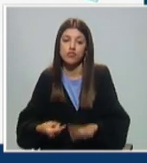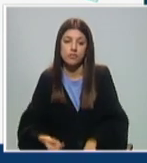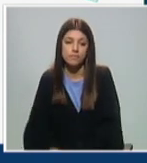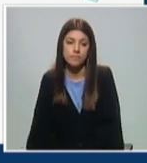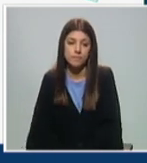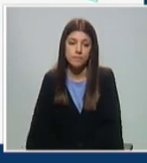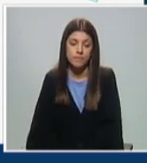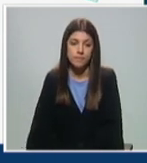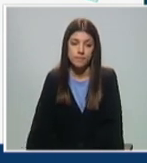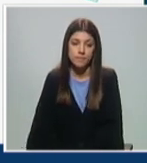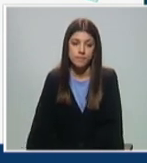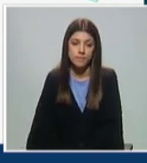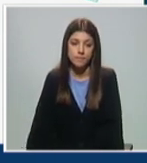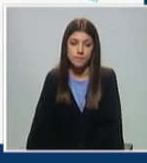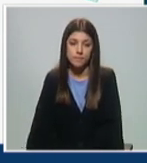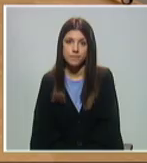teste, calculados.